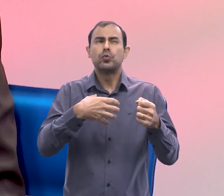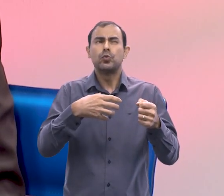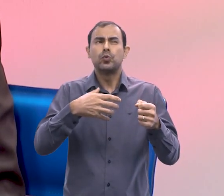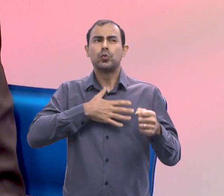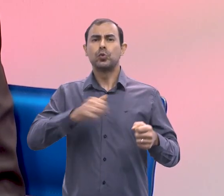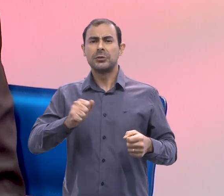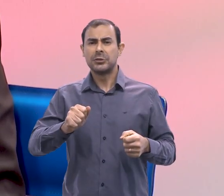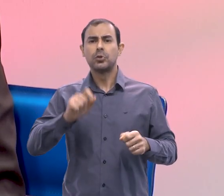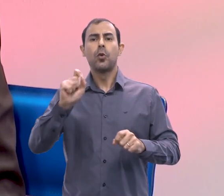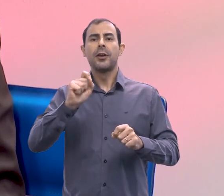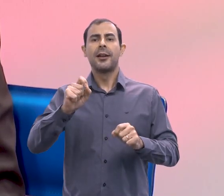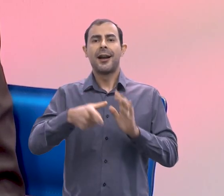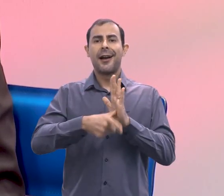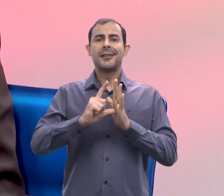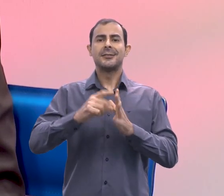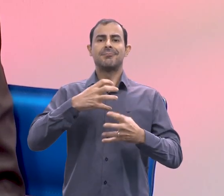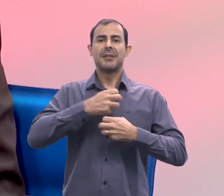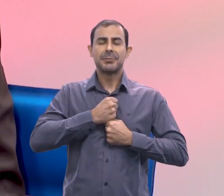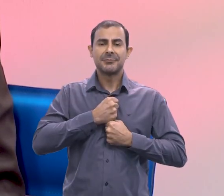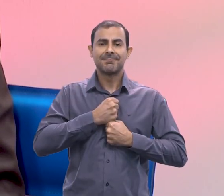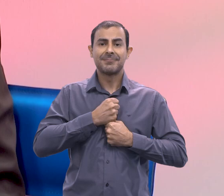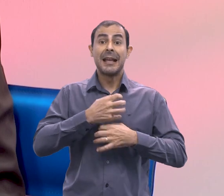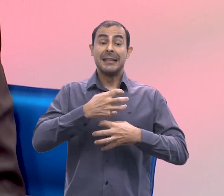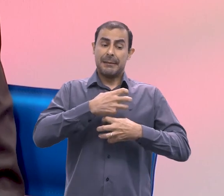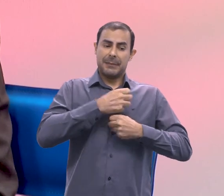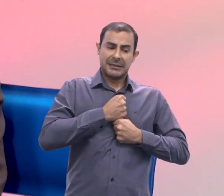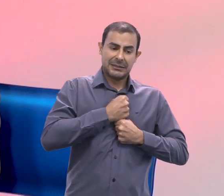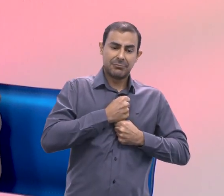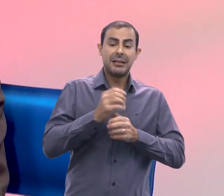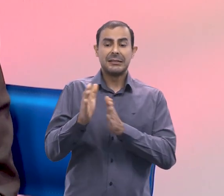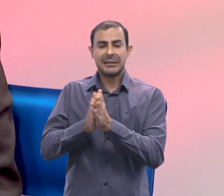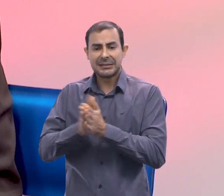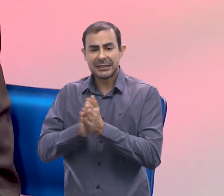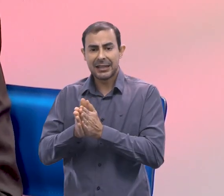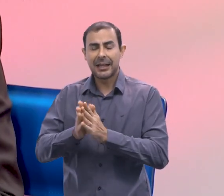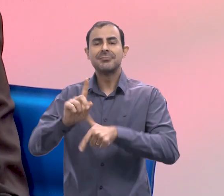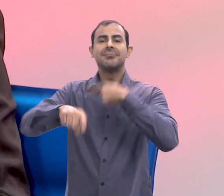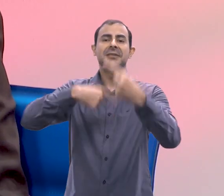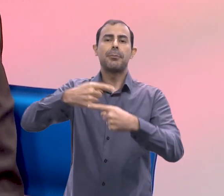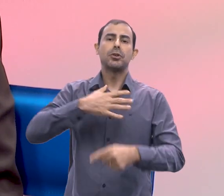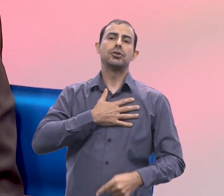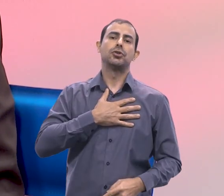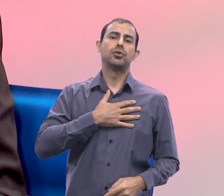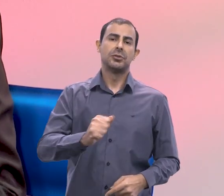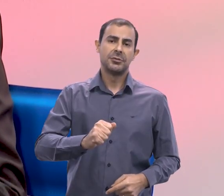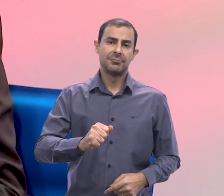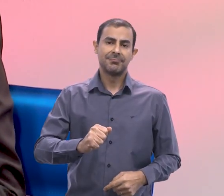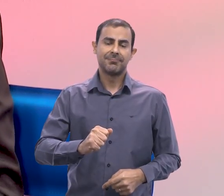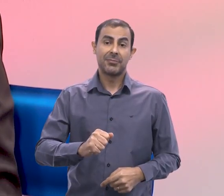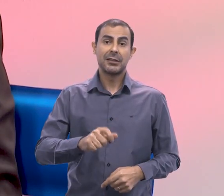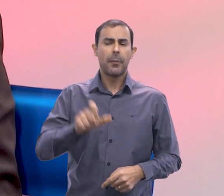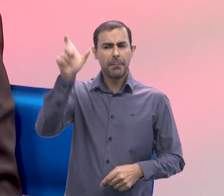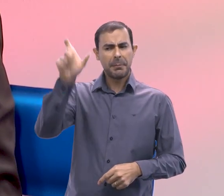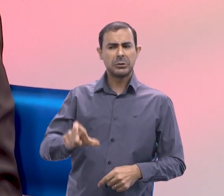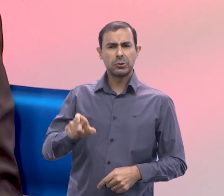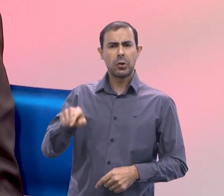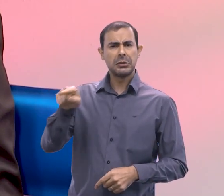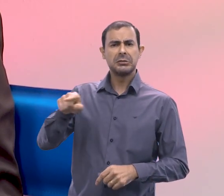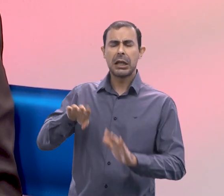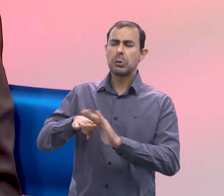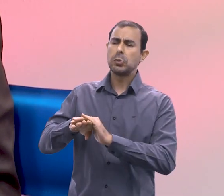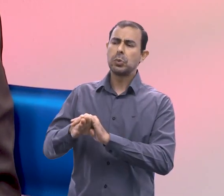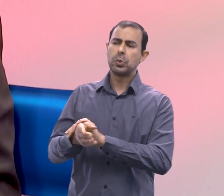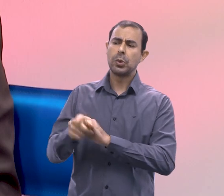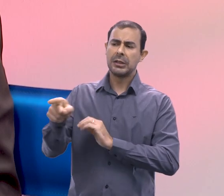A depressão aliada à ansiedade é a doença de base que leva as pessoas ao suicídio. Então, mudança de